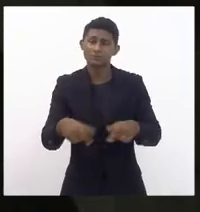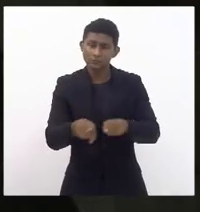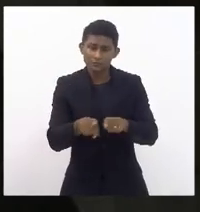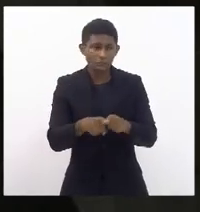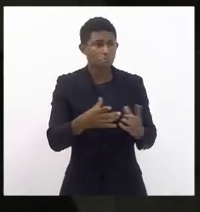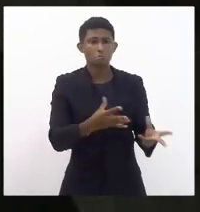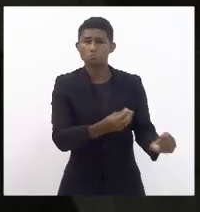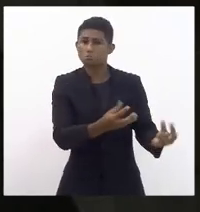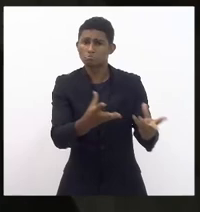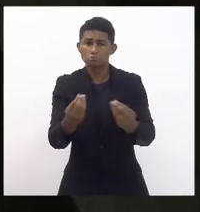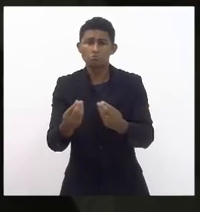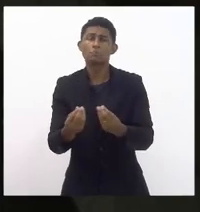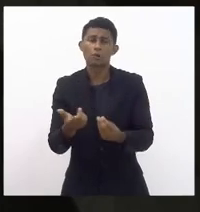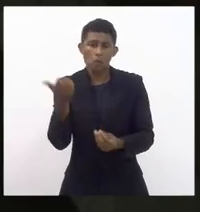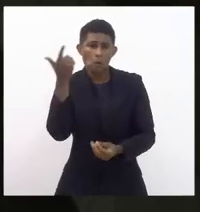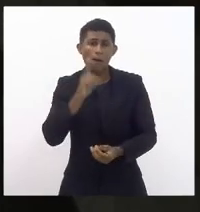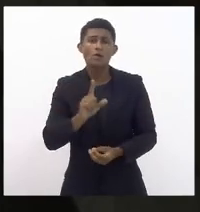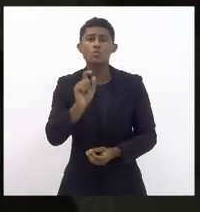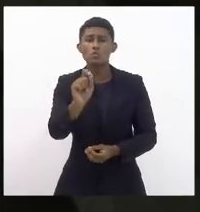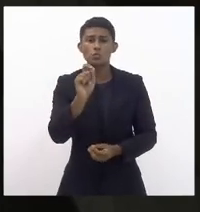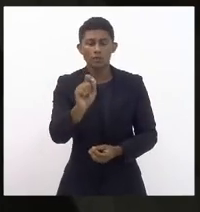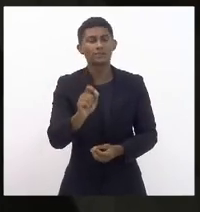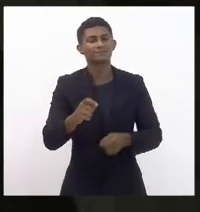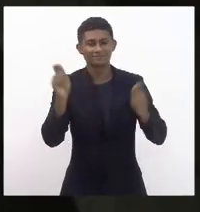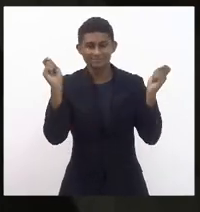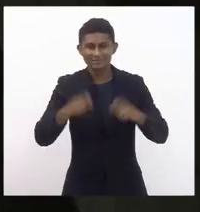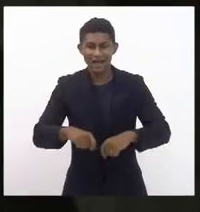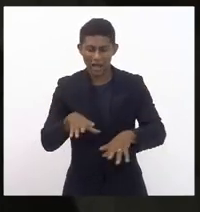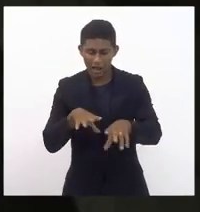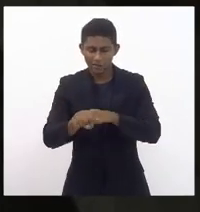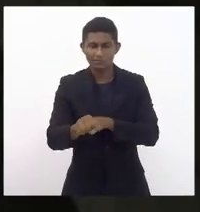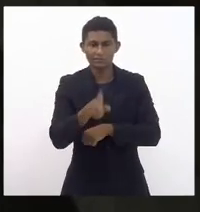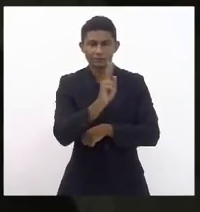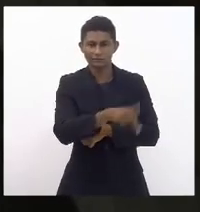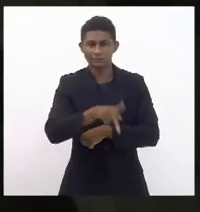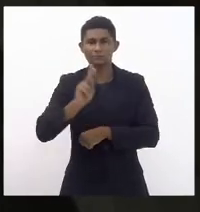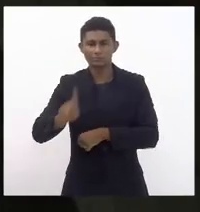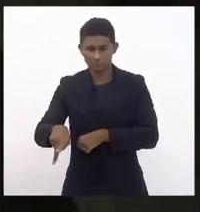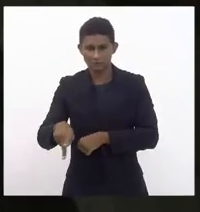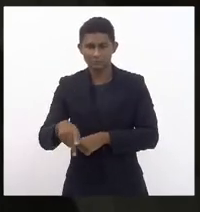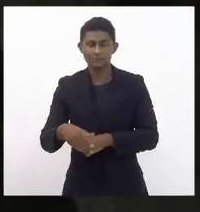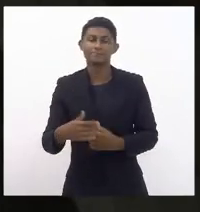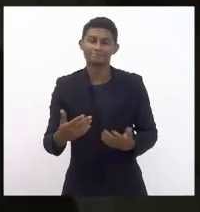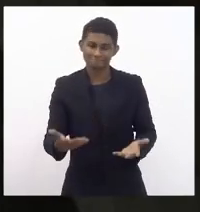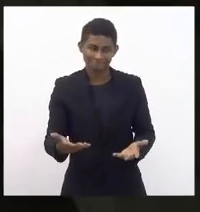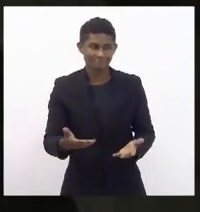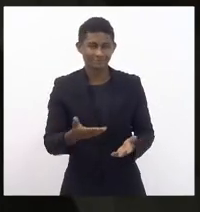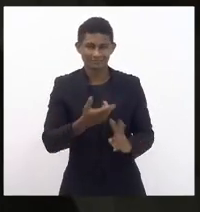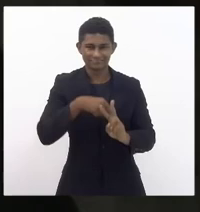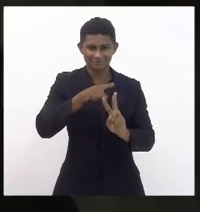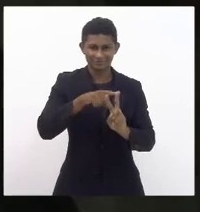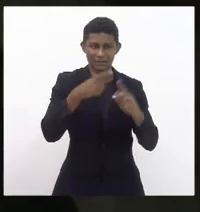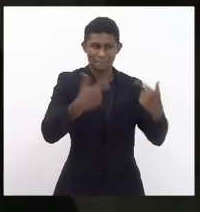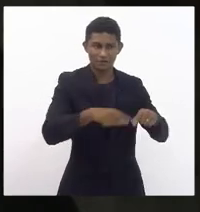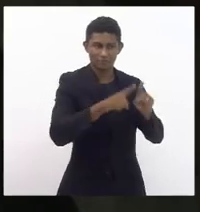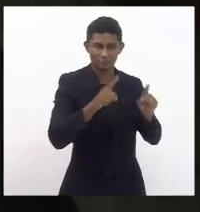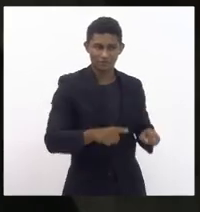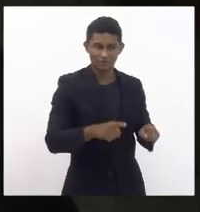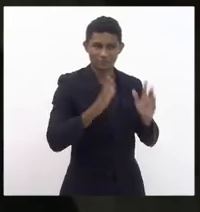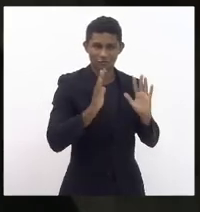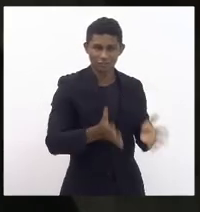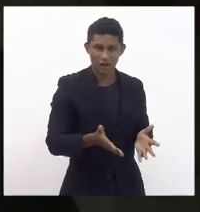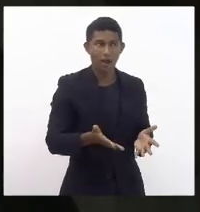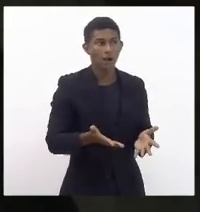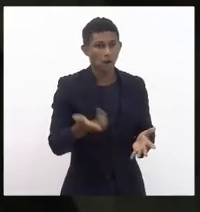se qualificam pode exercício do magistério se formam a professores paralelamente ao seu trabalho a sua atuação profissional E aí